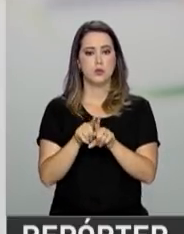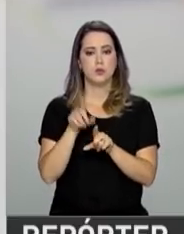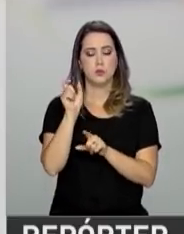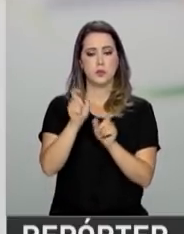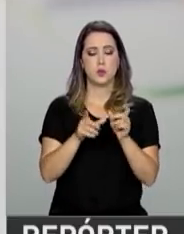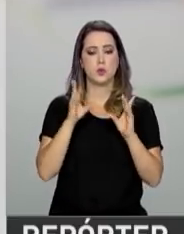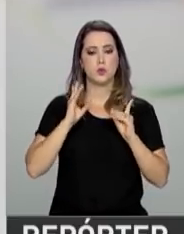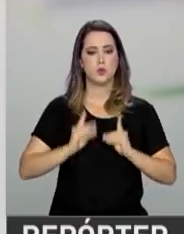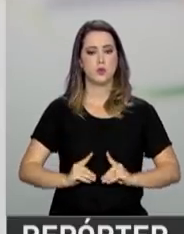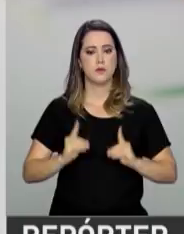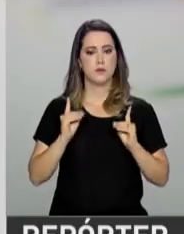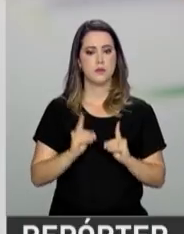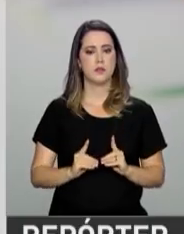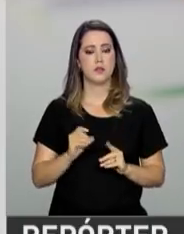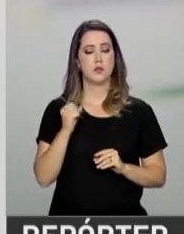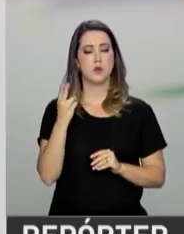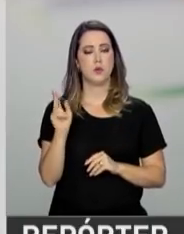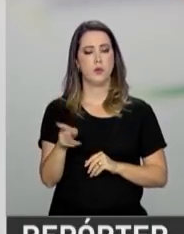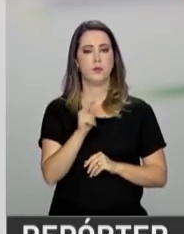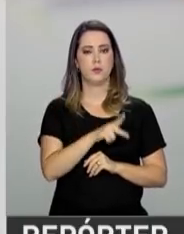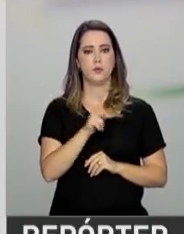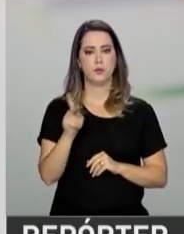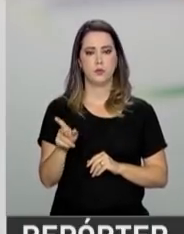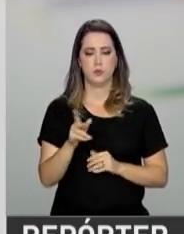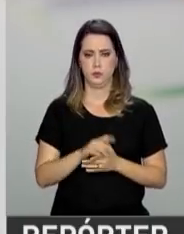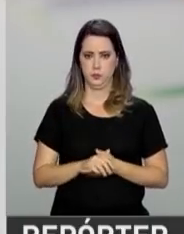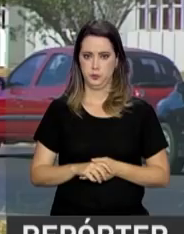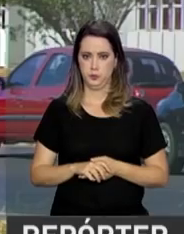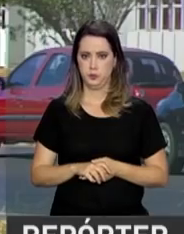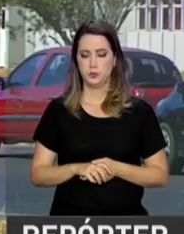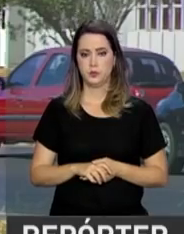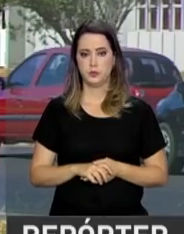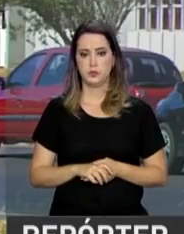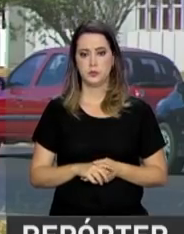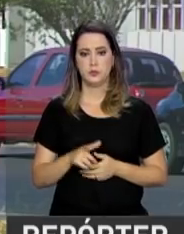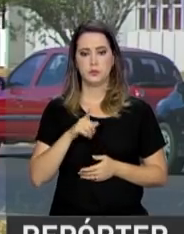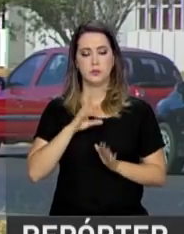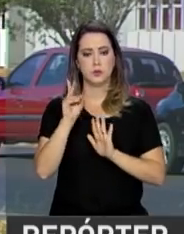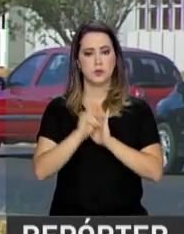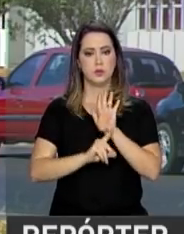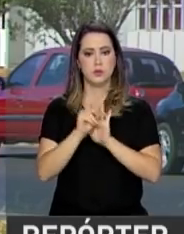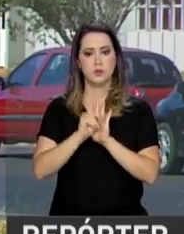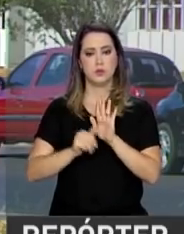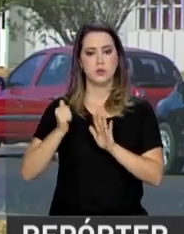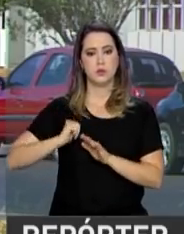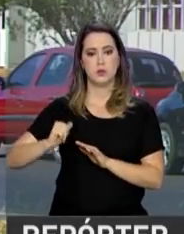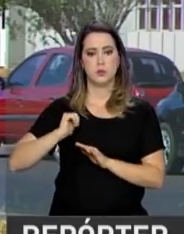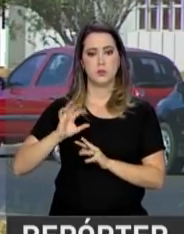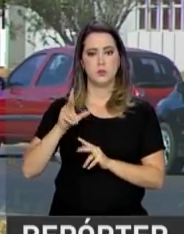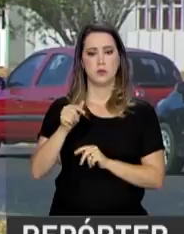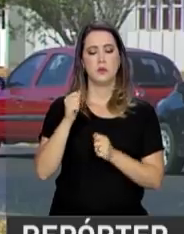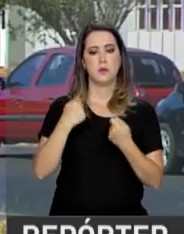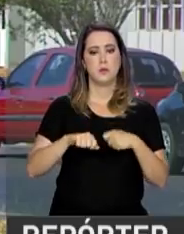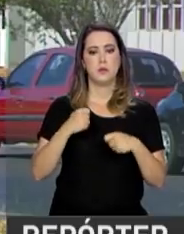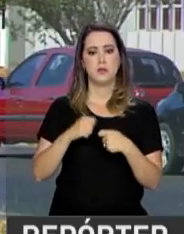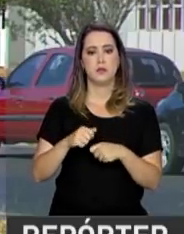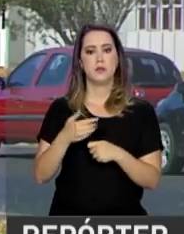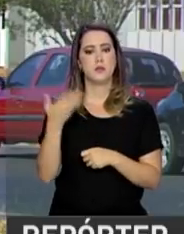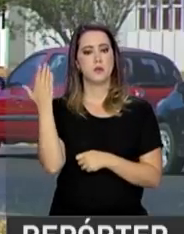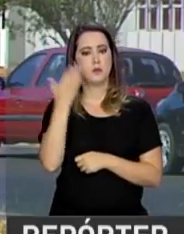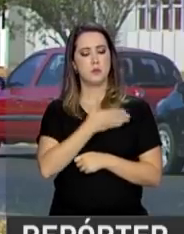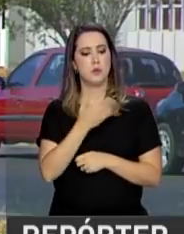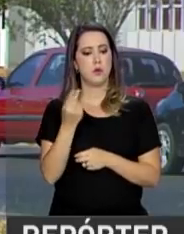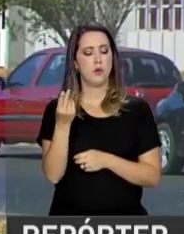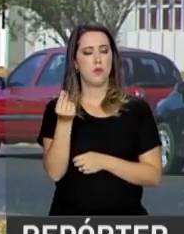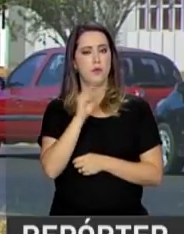sejam deficientes físicos ou professores da rede pública para ter direito à bolsa integral o candidato precisa comprovar a renda familiar